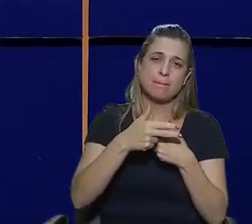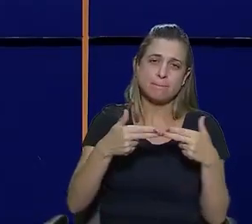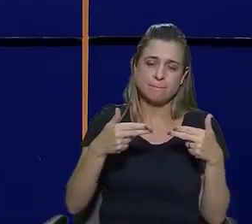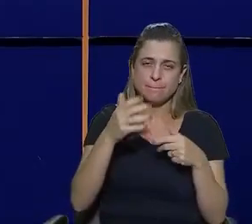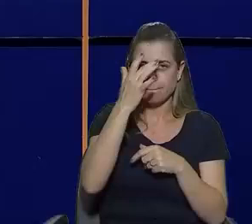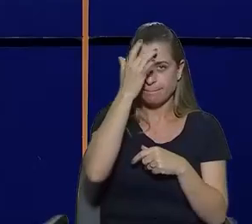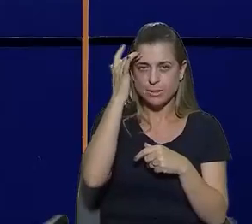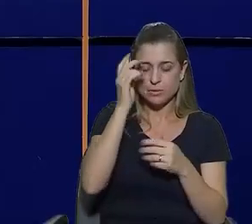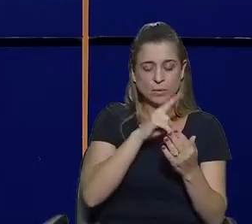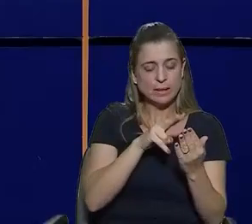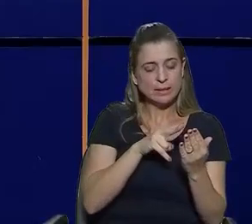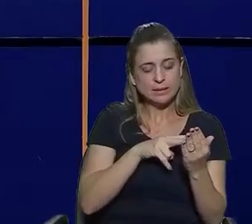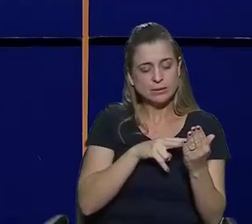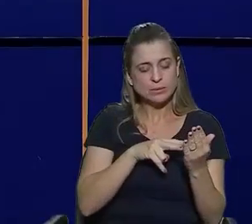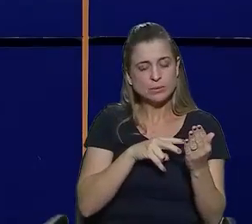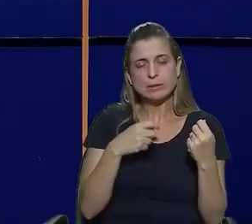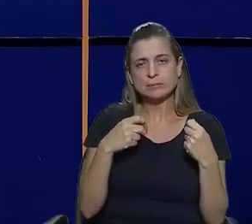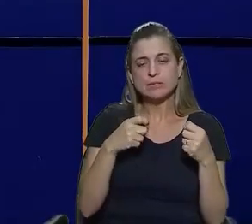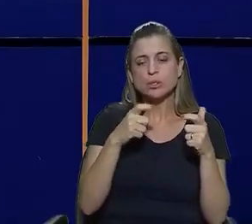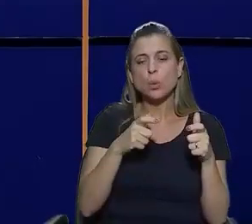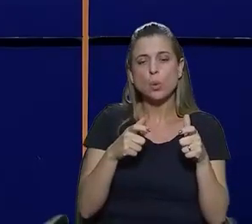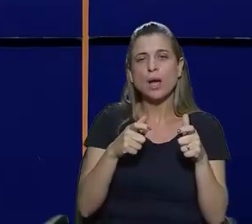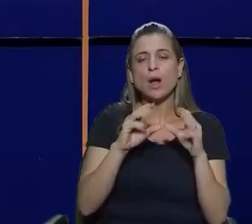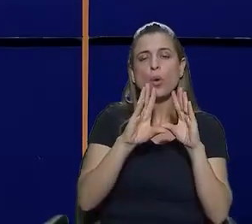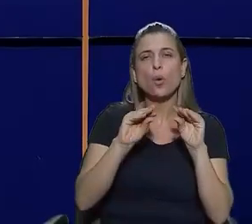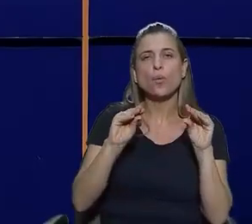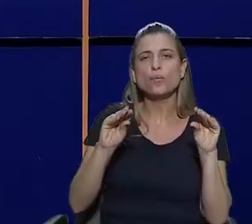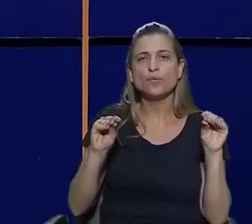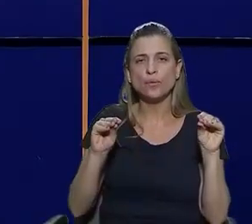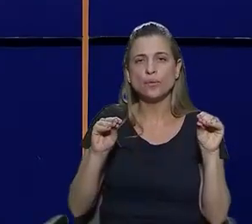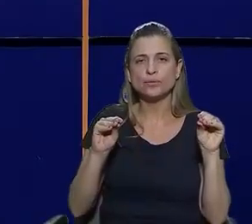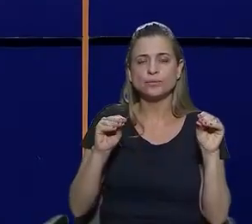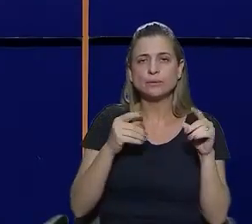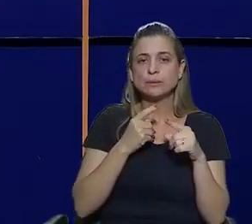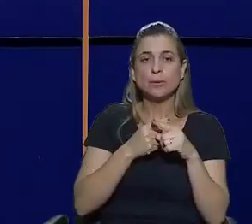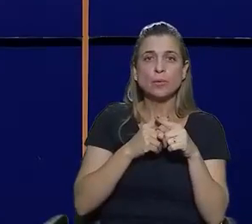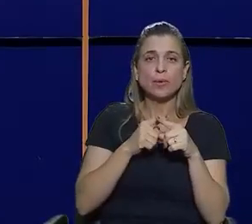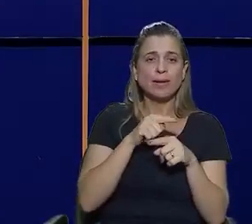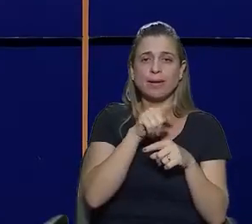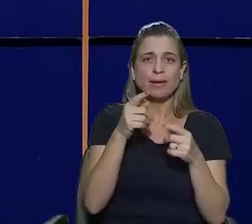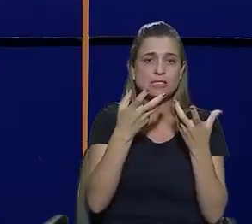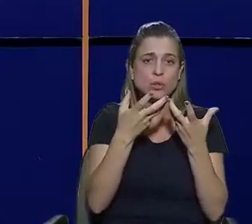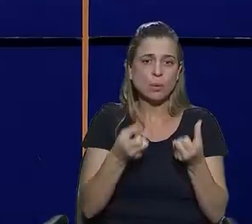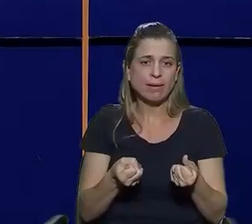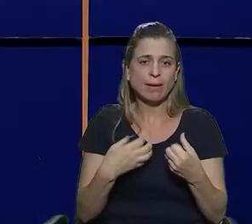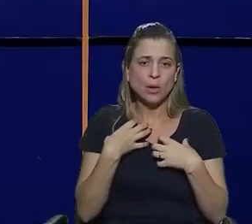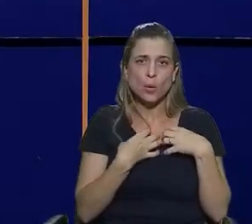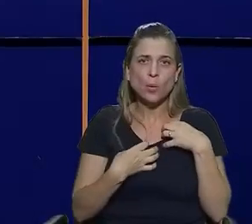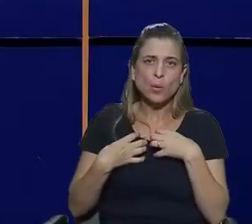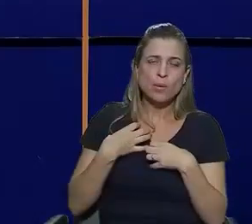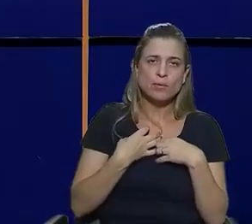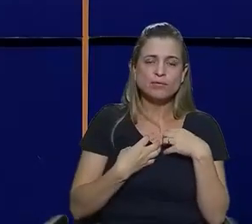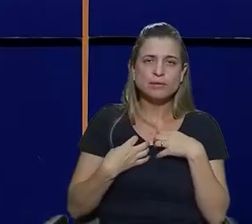precisa ser um local apenas de conforto, porque elas não querem justamente cair nessa situação do conflito